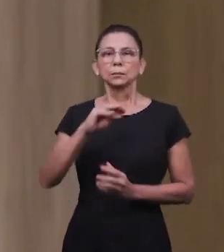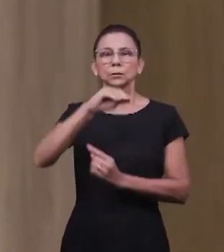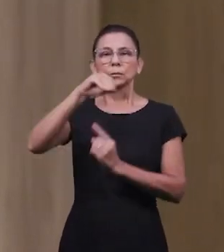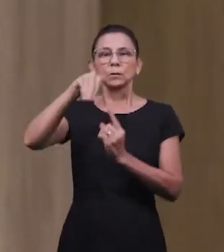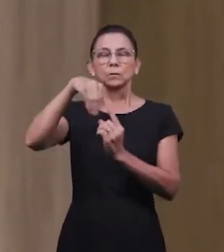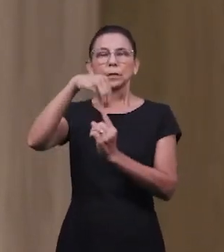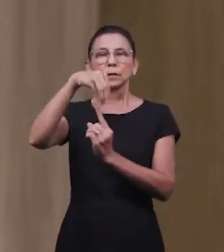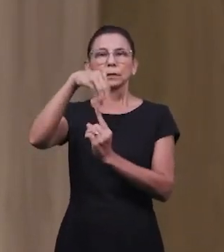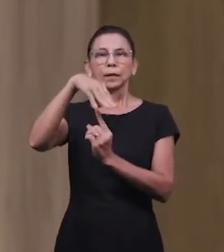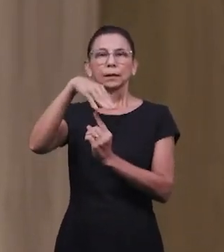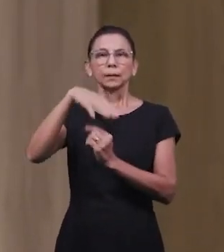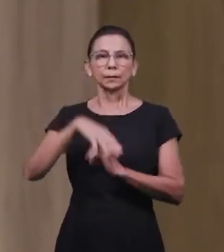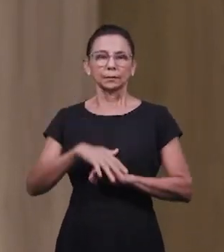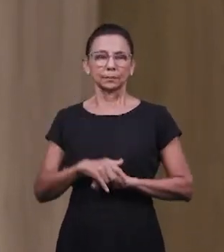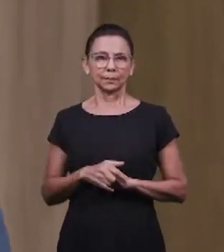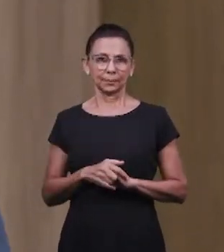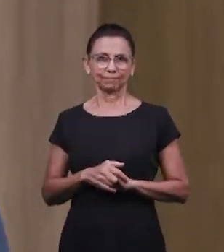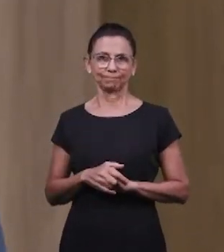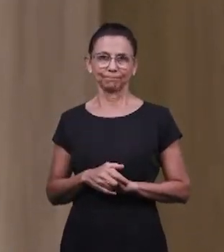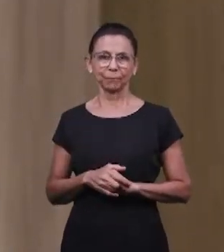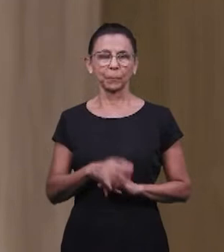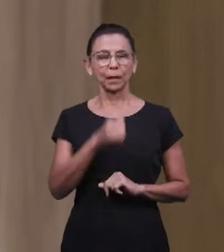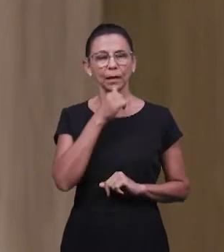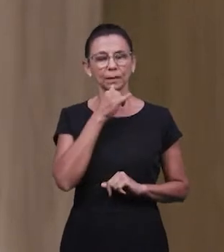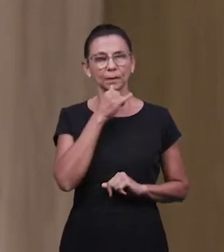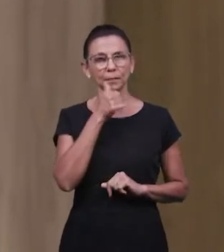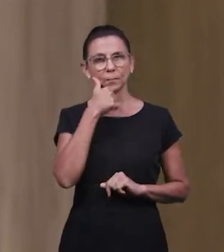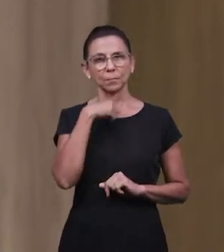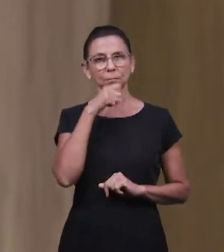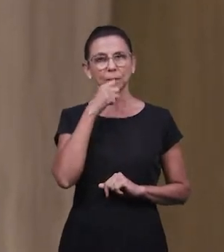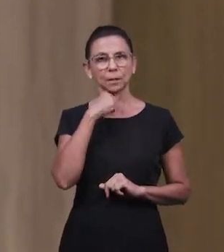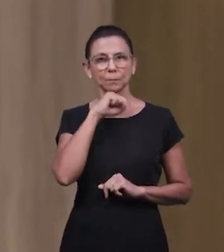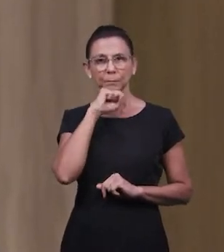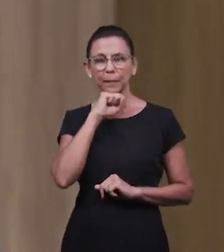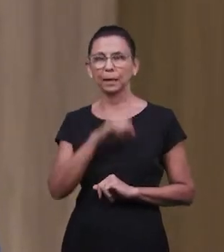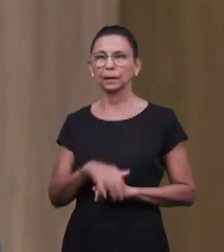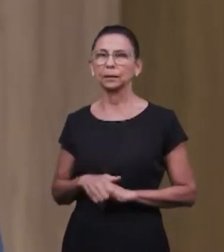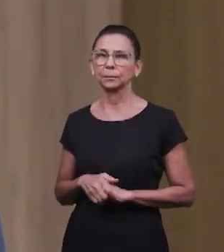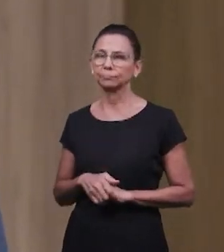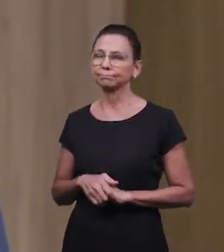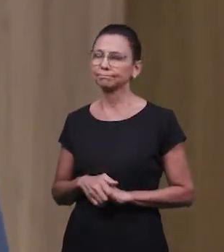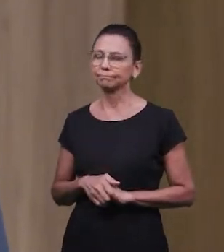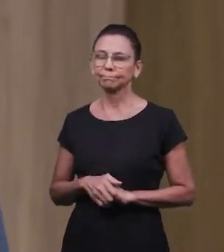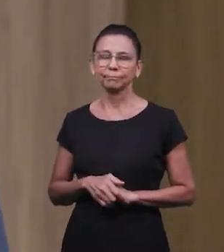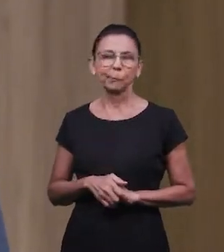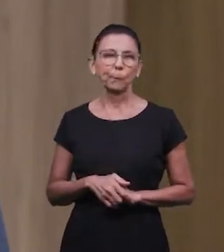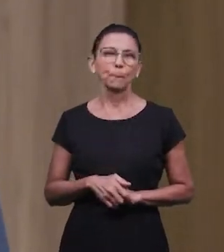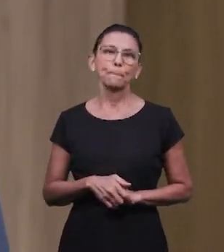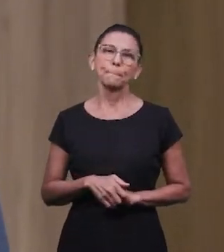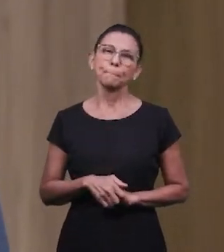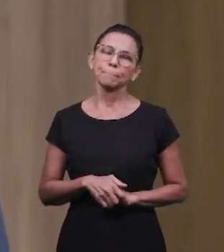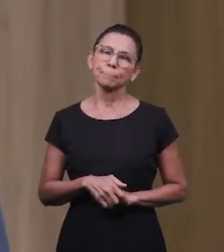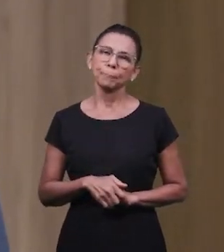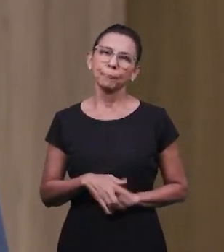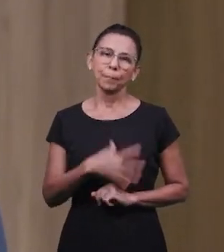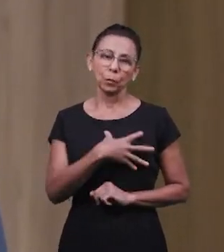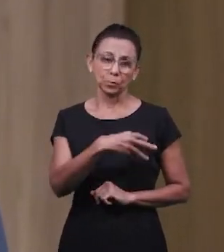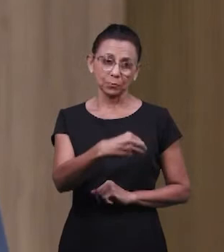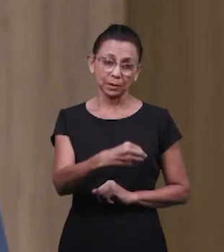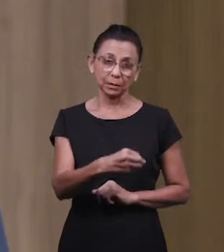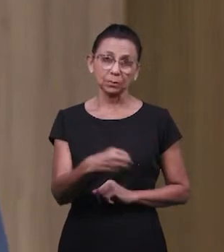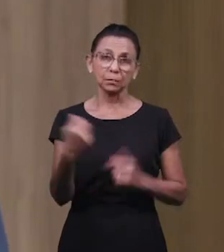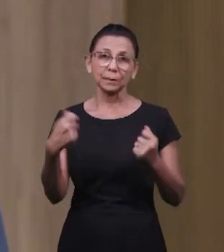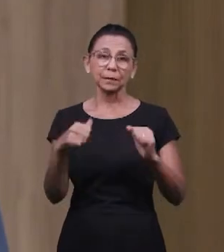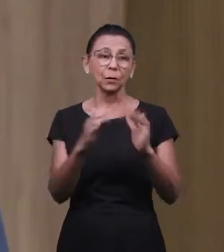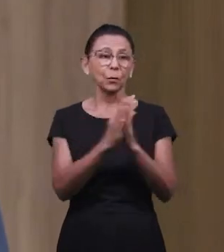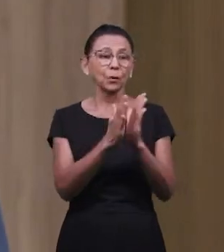sua família. Uhum. Por exemplo, os pais não podem esquecer de orar com os filhos. Ensinar o